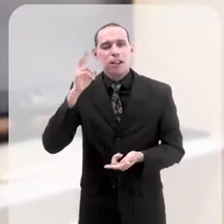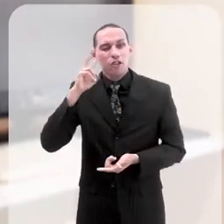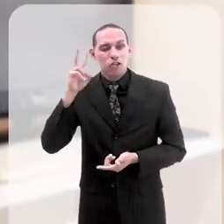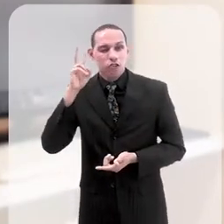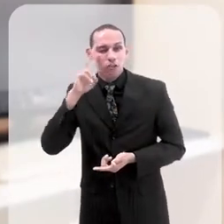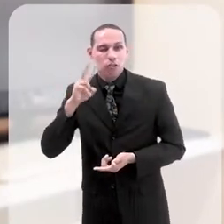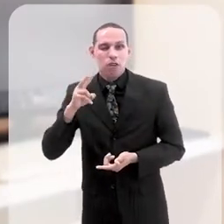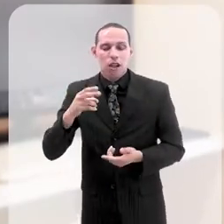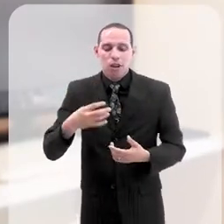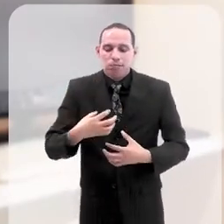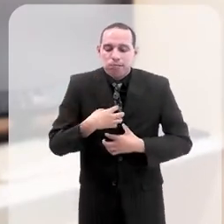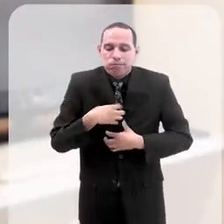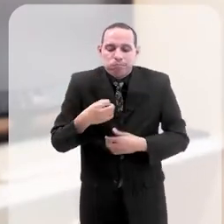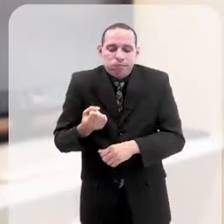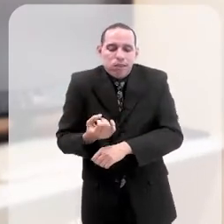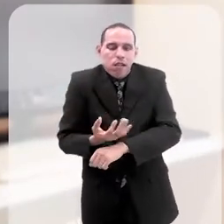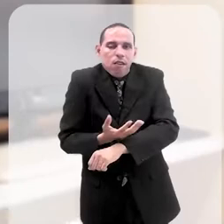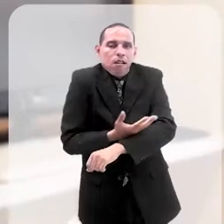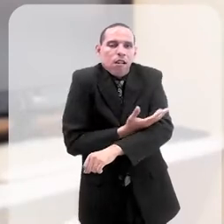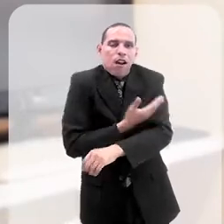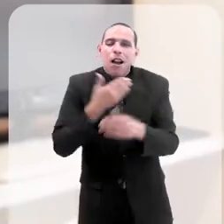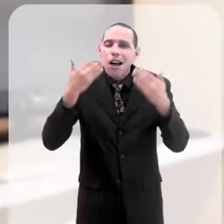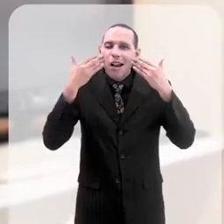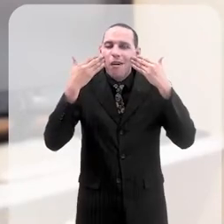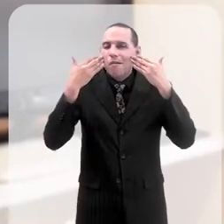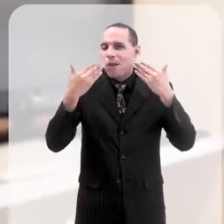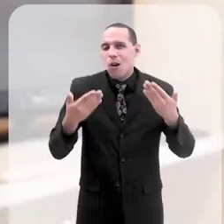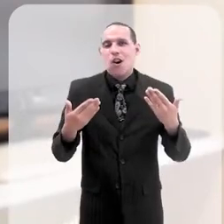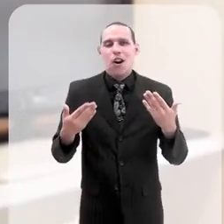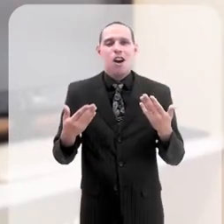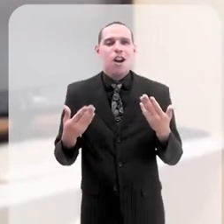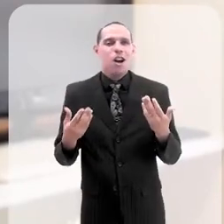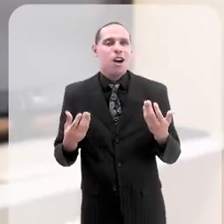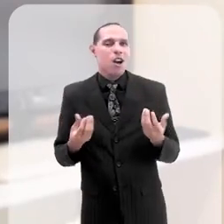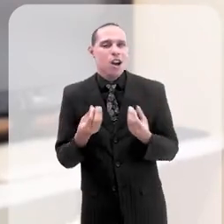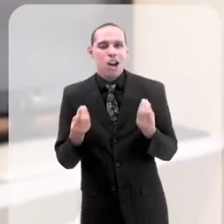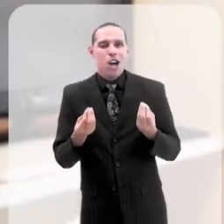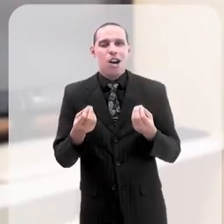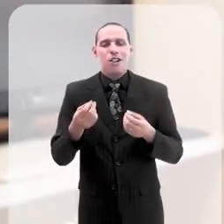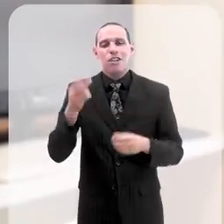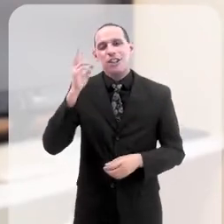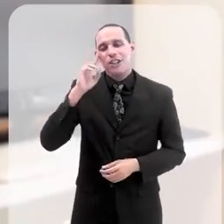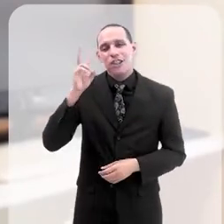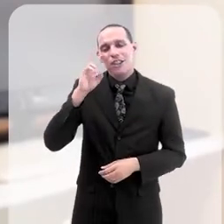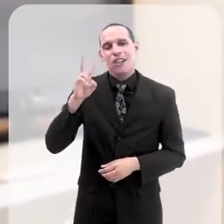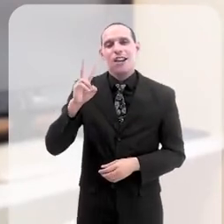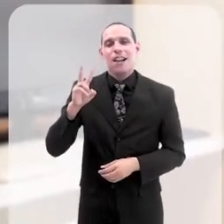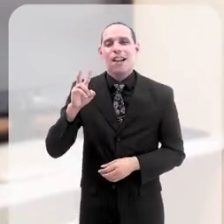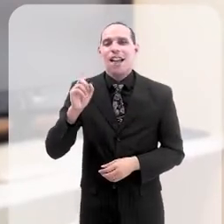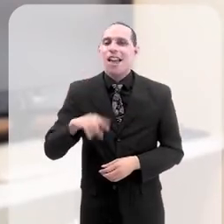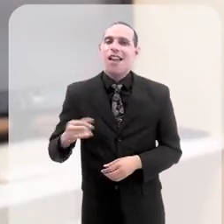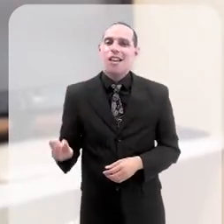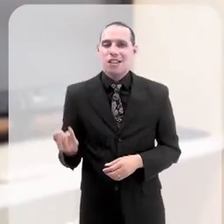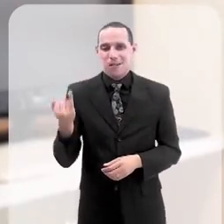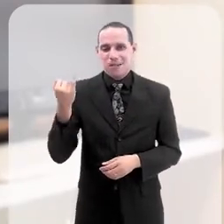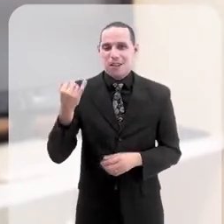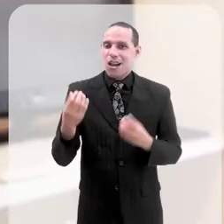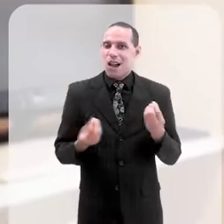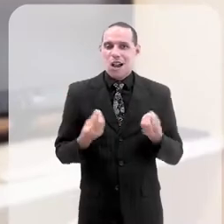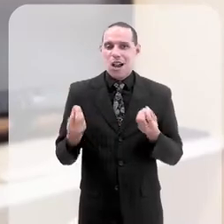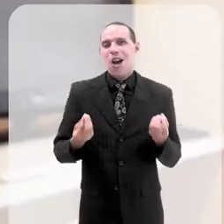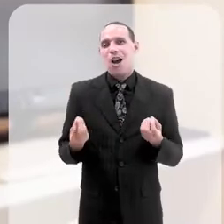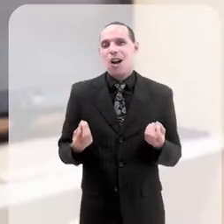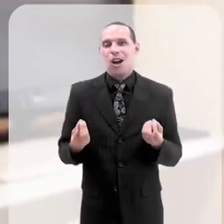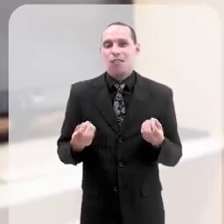gente ver na prática, ouvindo uma história, como é importante e como pode